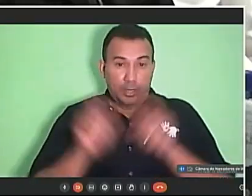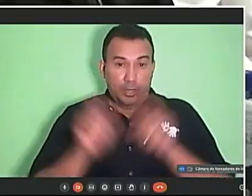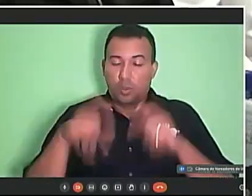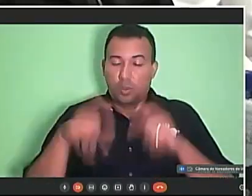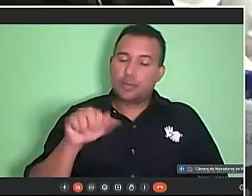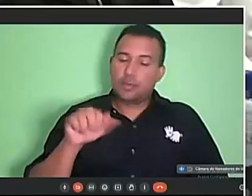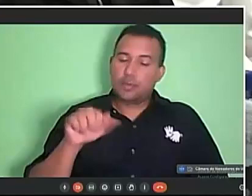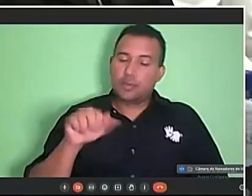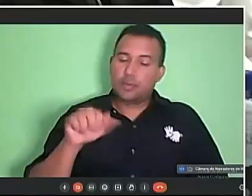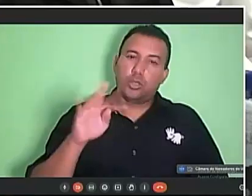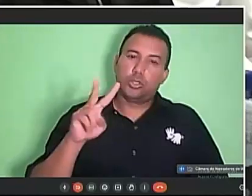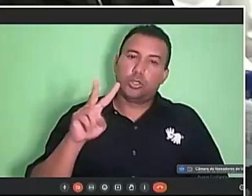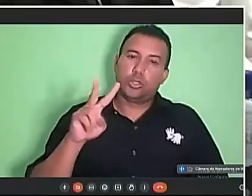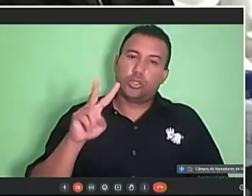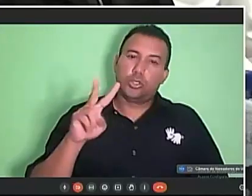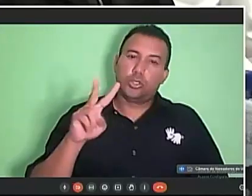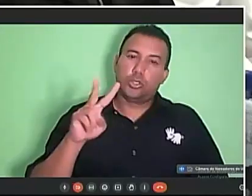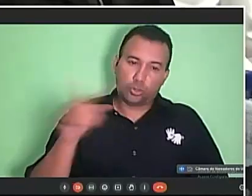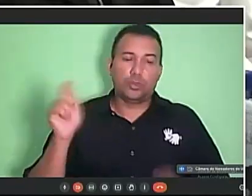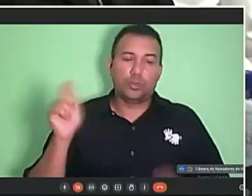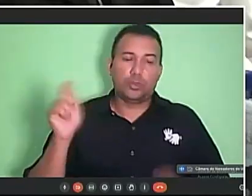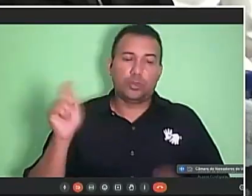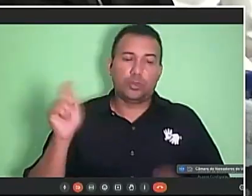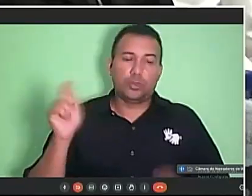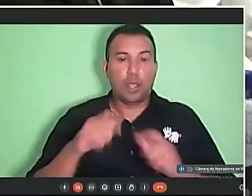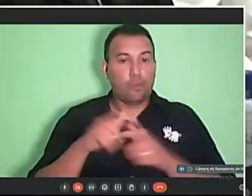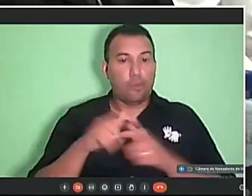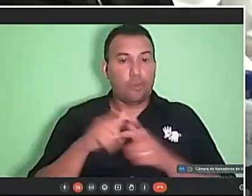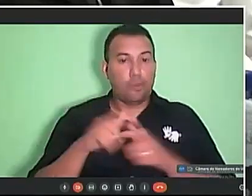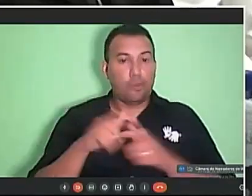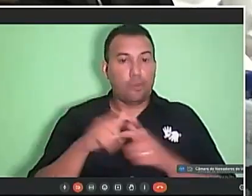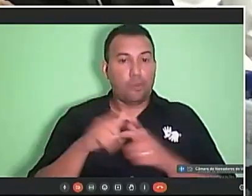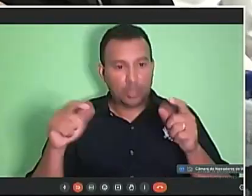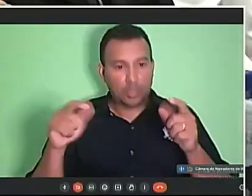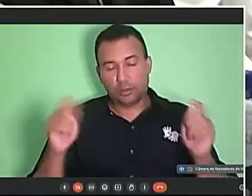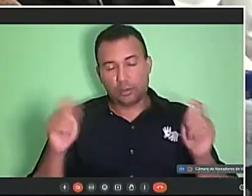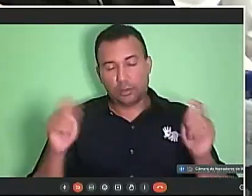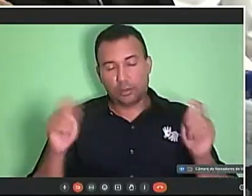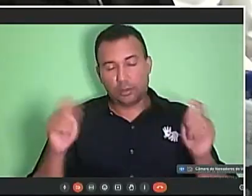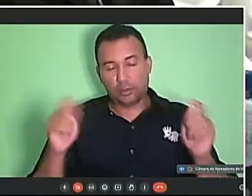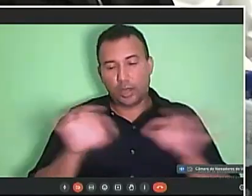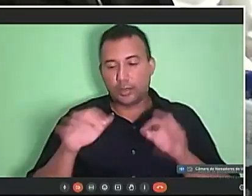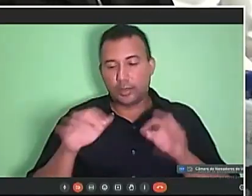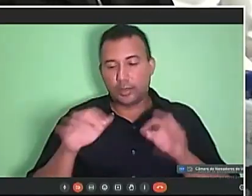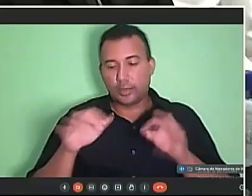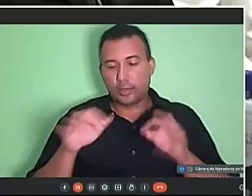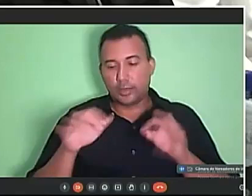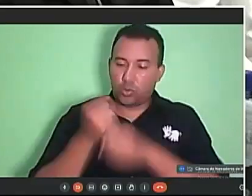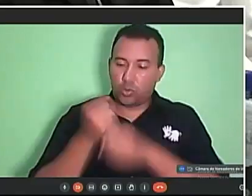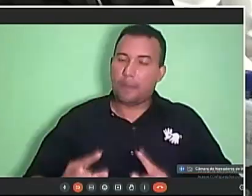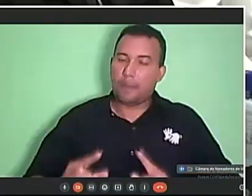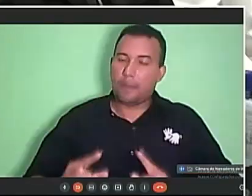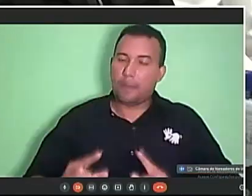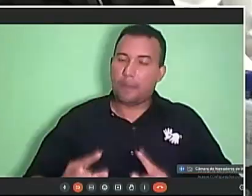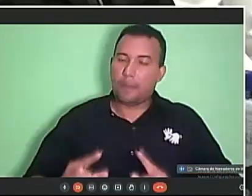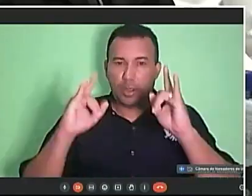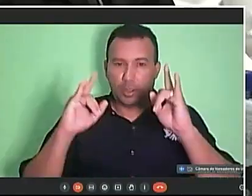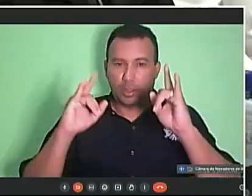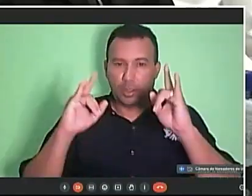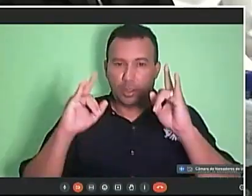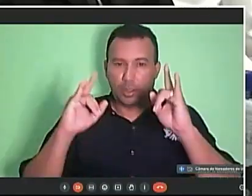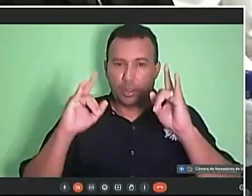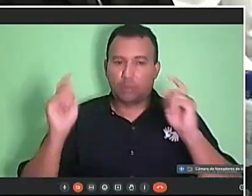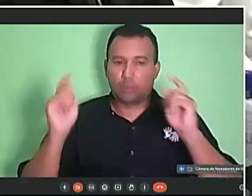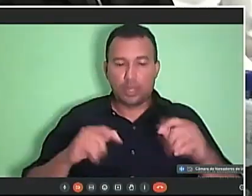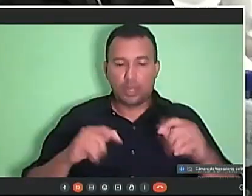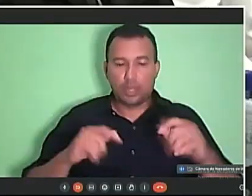distrito de expansão. Vai ser possível fazer prédios, não era possível nesse plano diretor, vai ser possível fazer